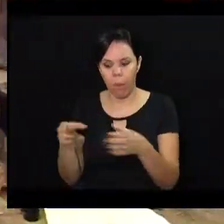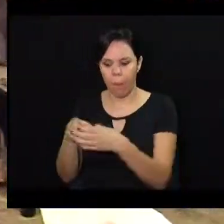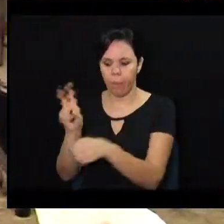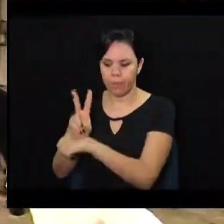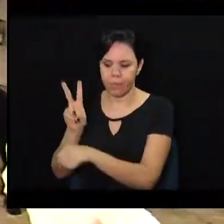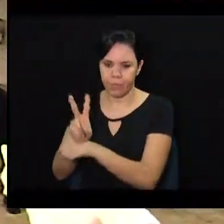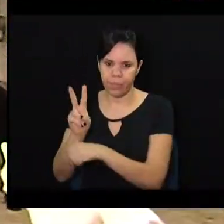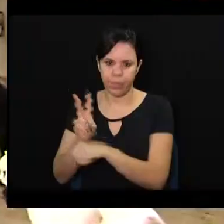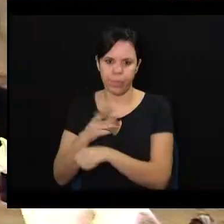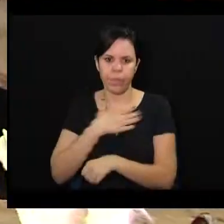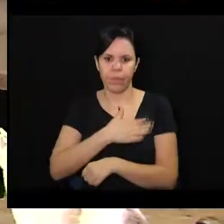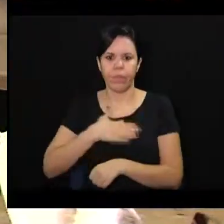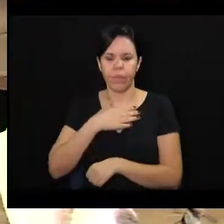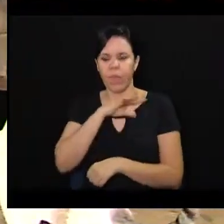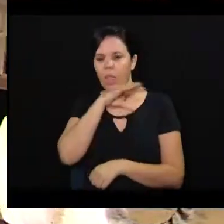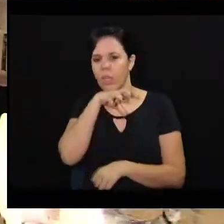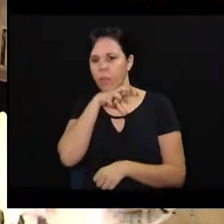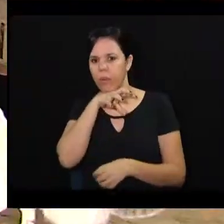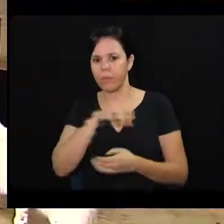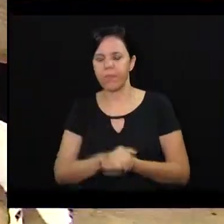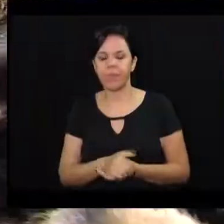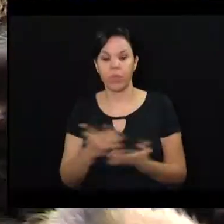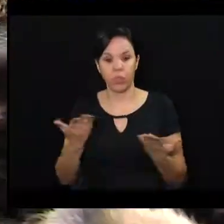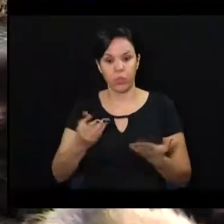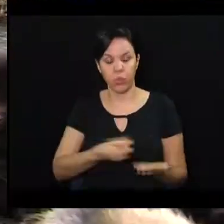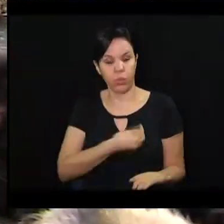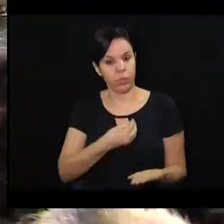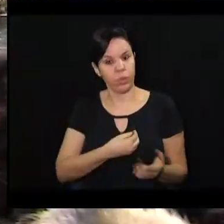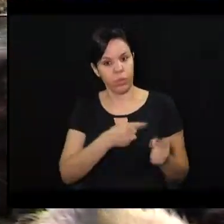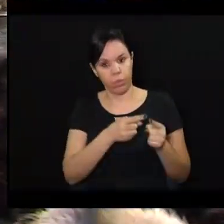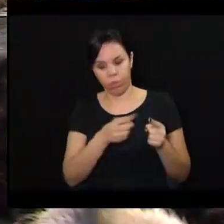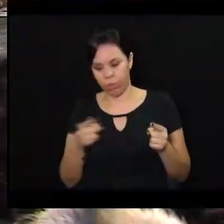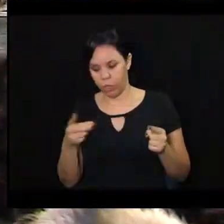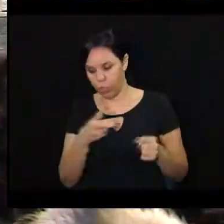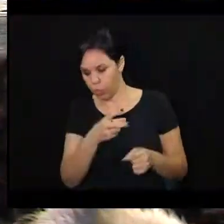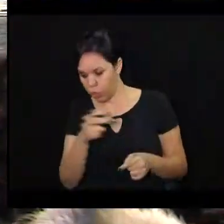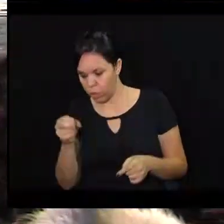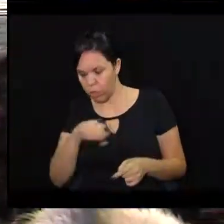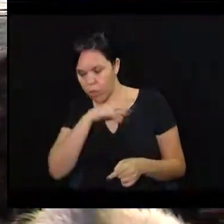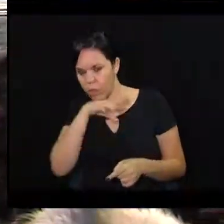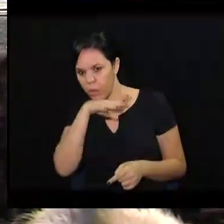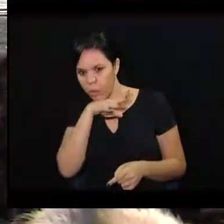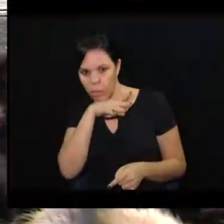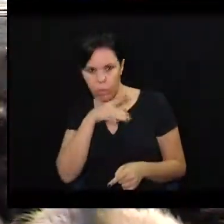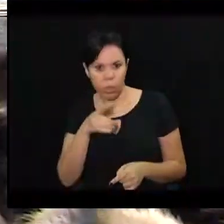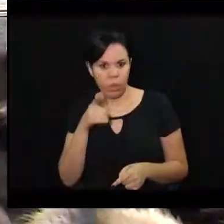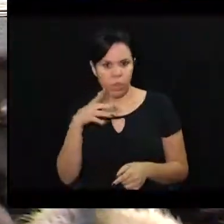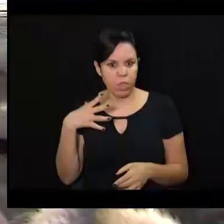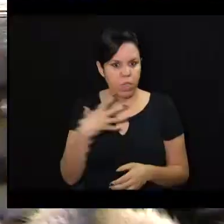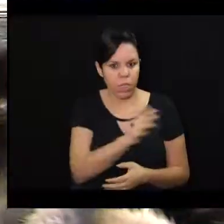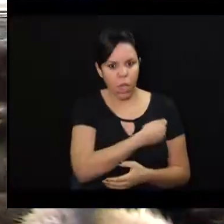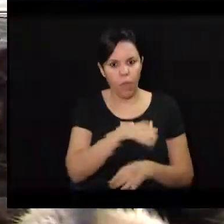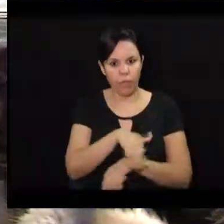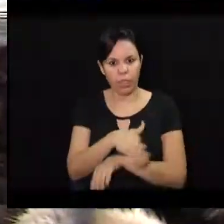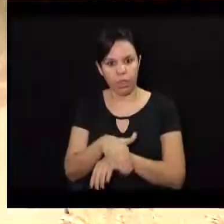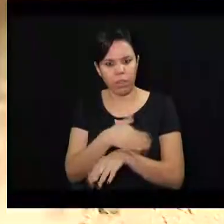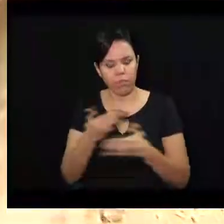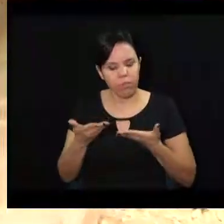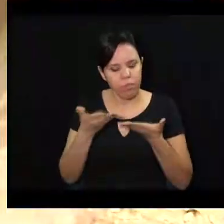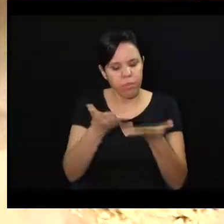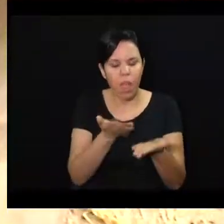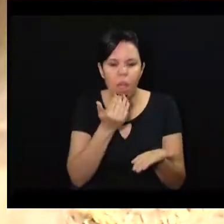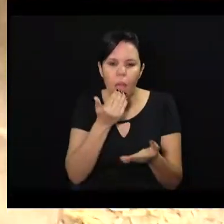e Bem-Estar Animal. Hoje vivem por aqui 200 animais que foram resgatados das ruas. Eles recebem alimentação